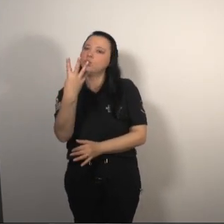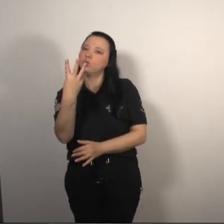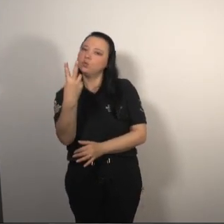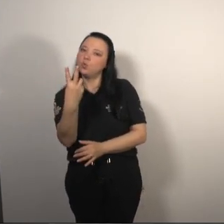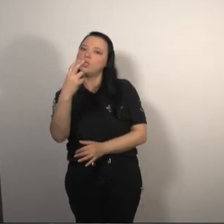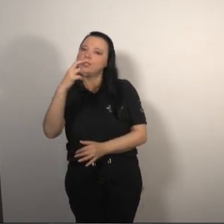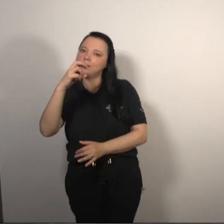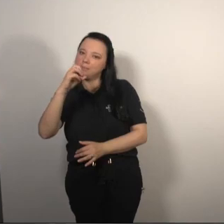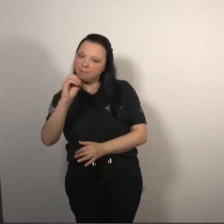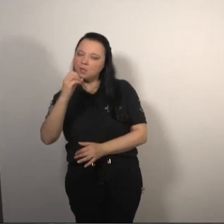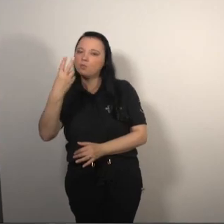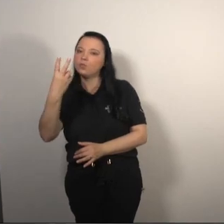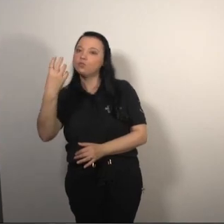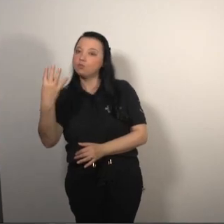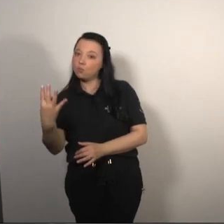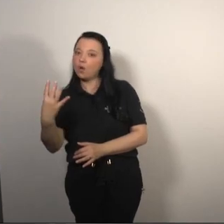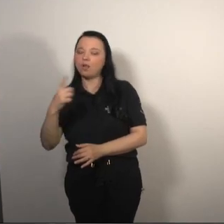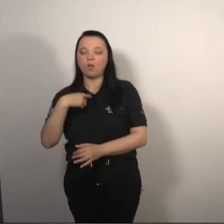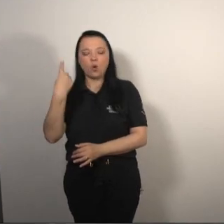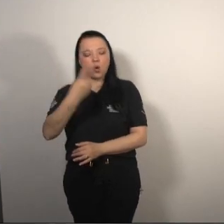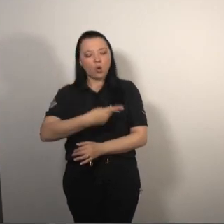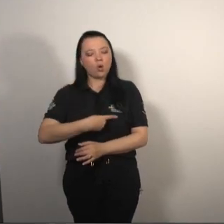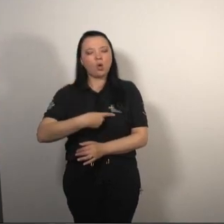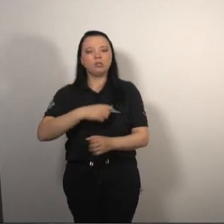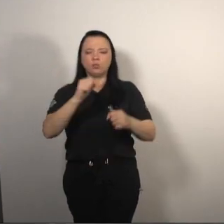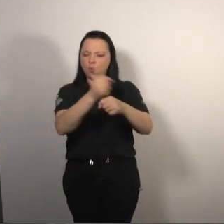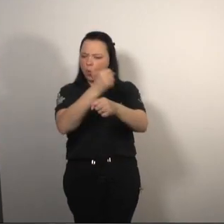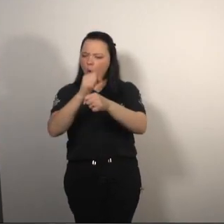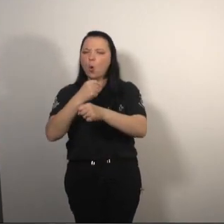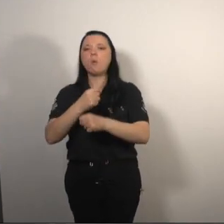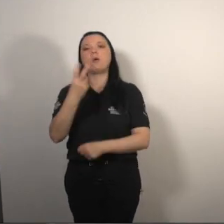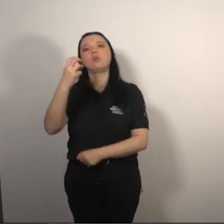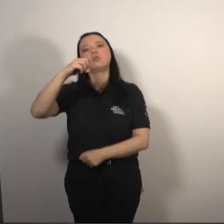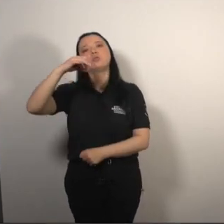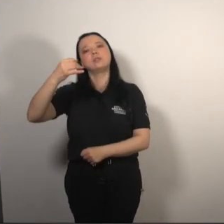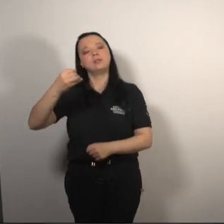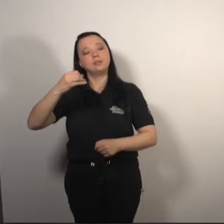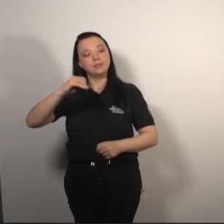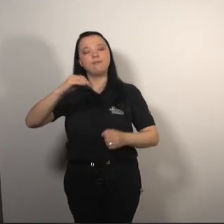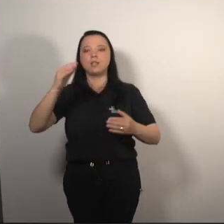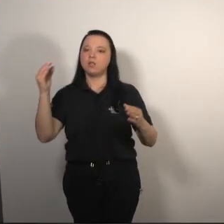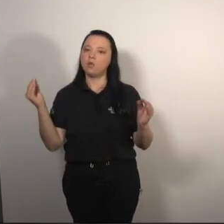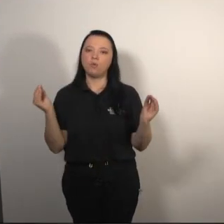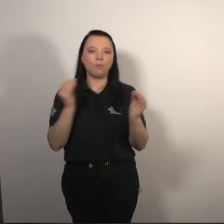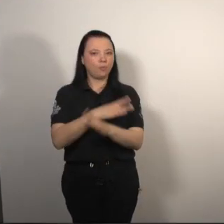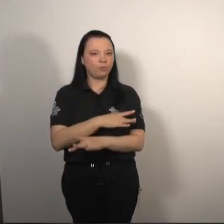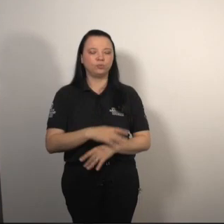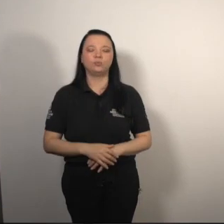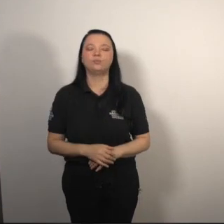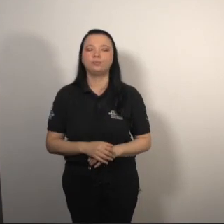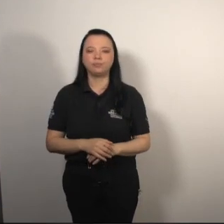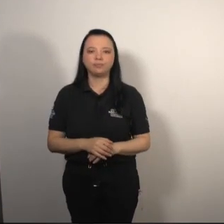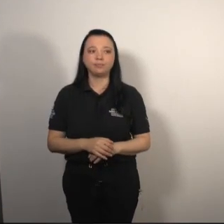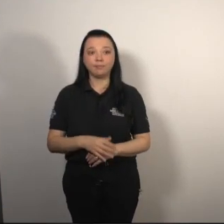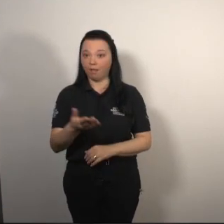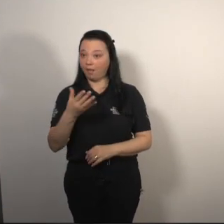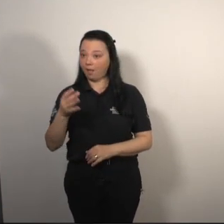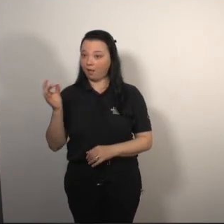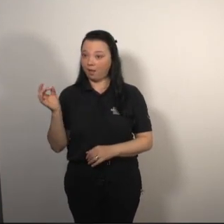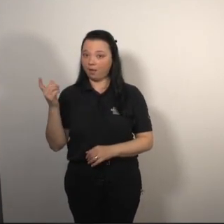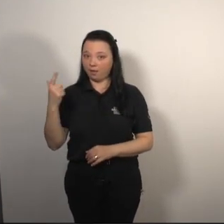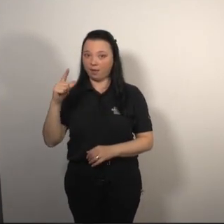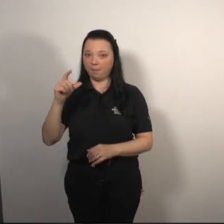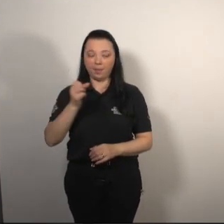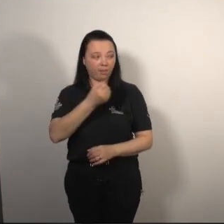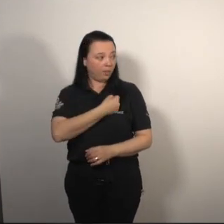2024, a gente vai estar entregue essas 290. Quer que repita esses números aí do total de obras? Já